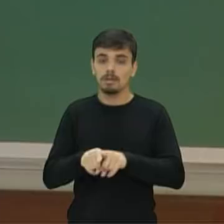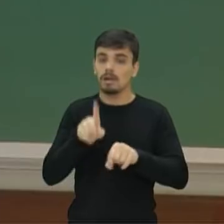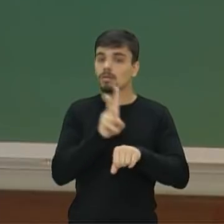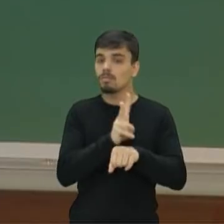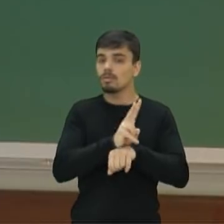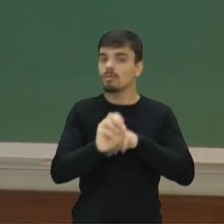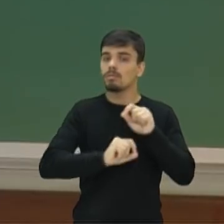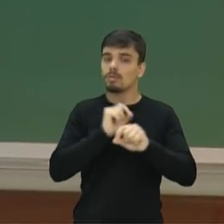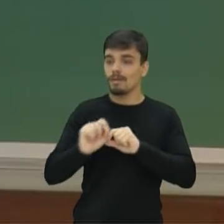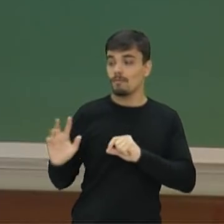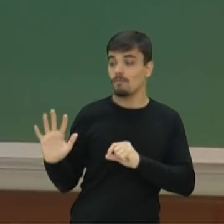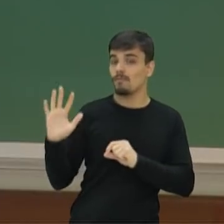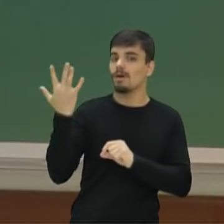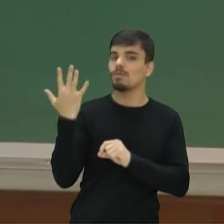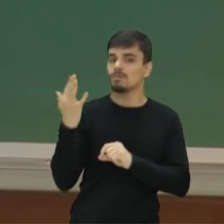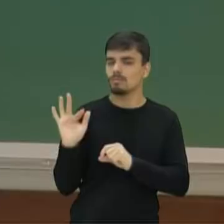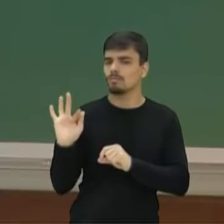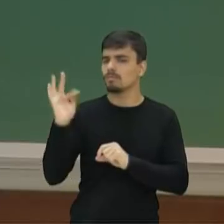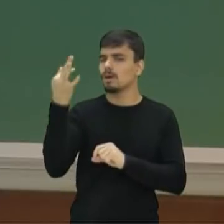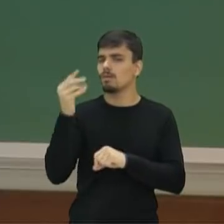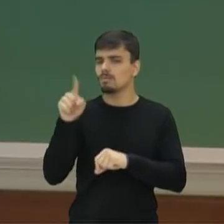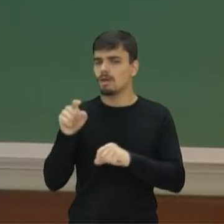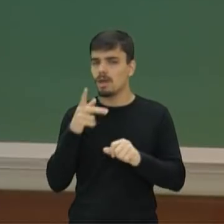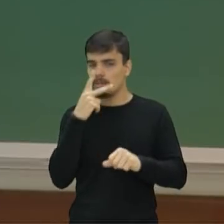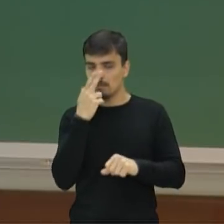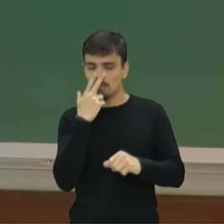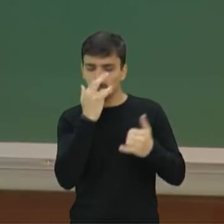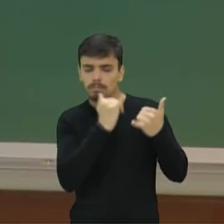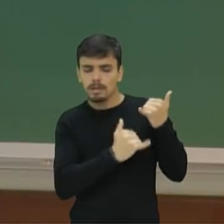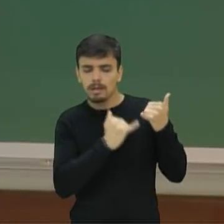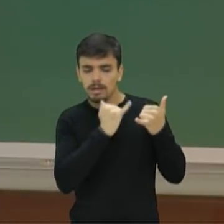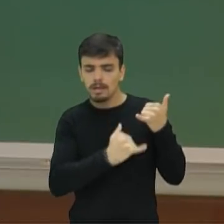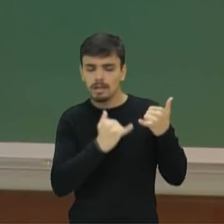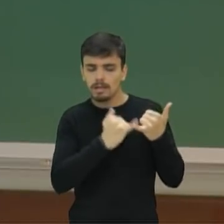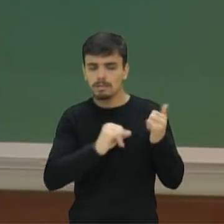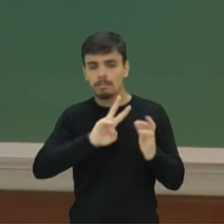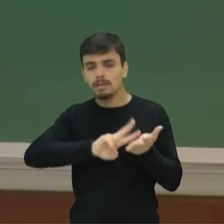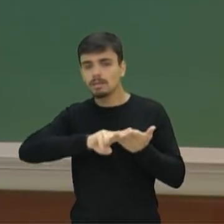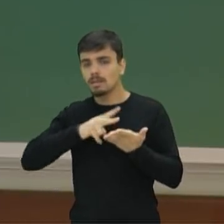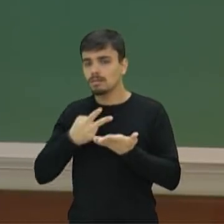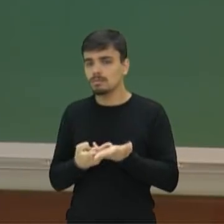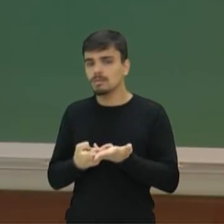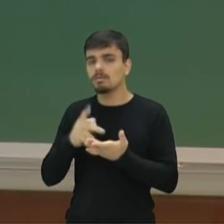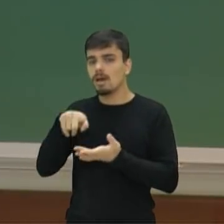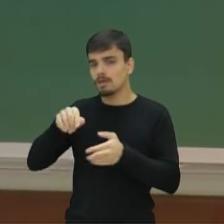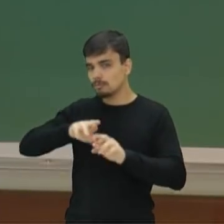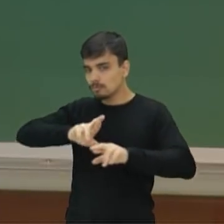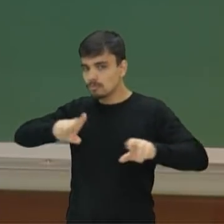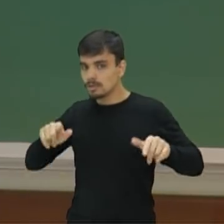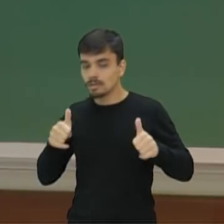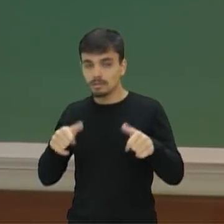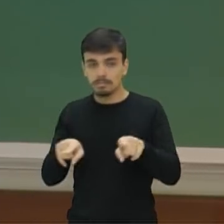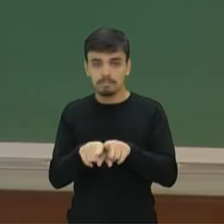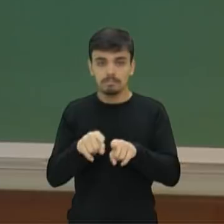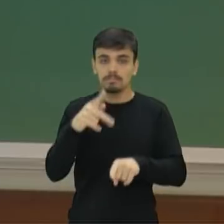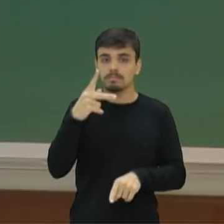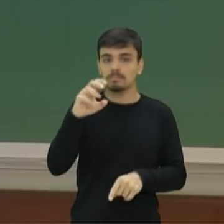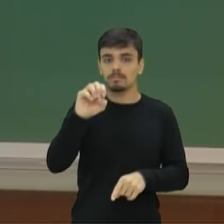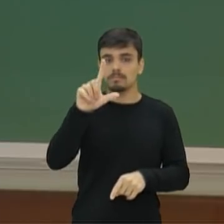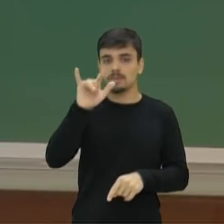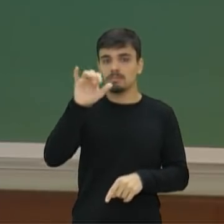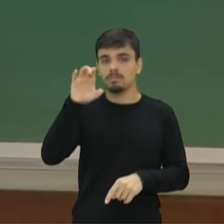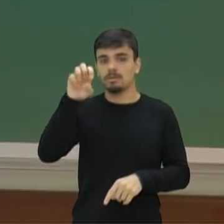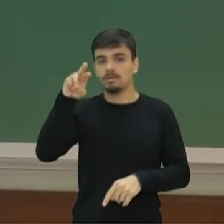os falsos cognatos, aquele que parece uma coisa e é completamente outra. Polissemia,